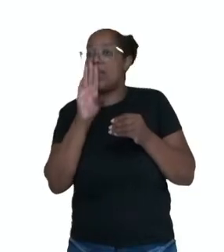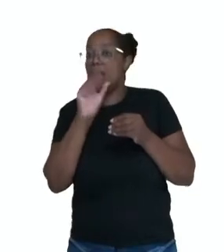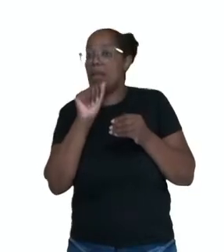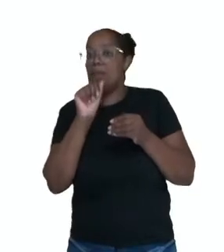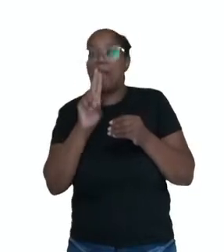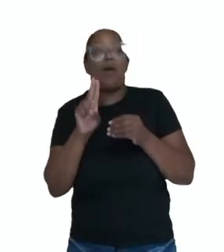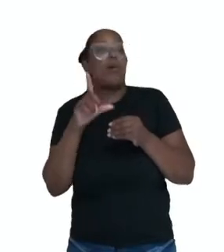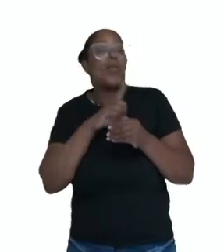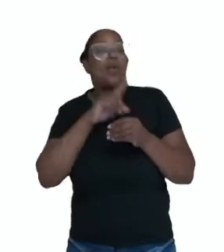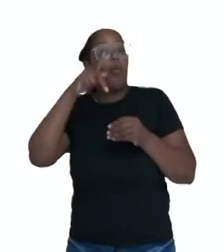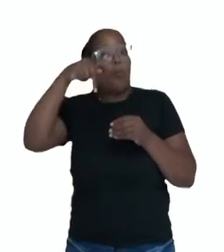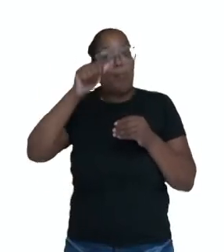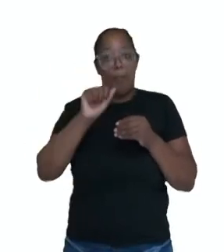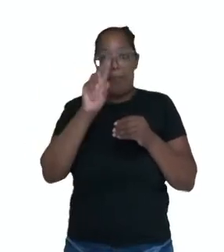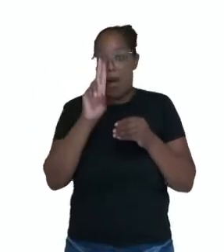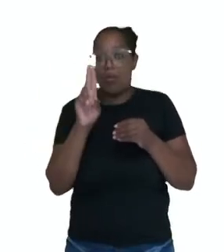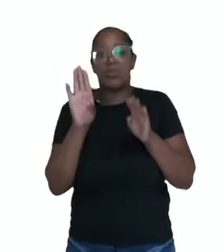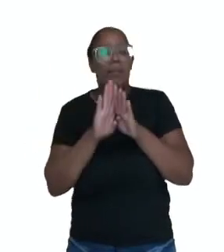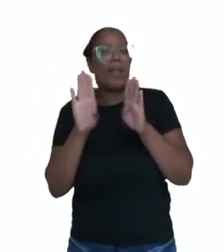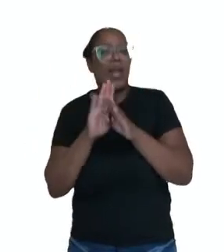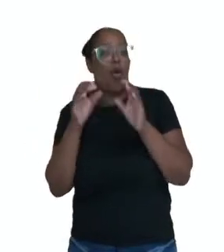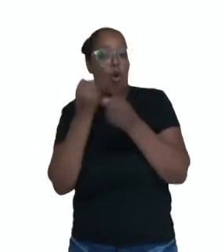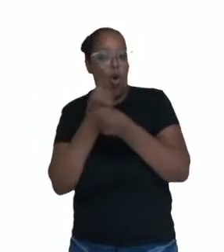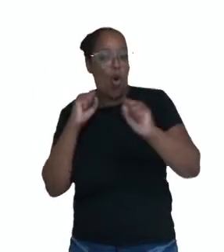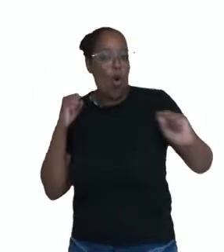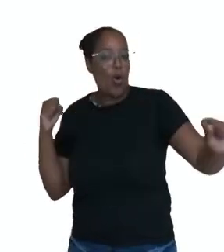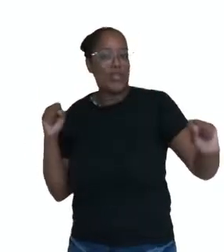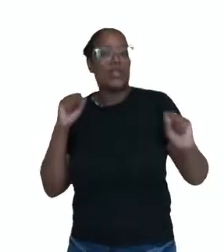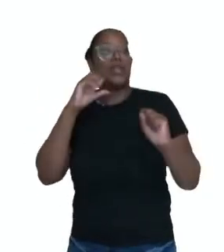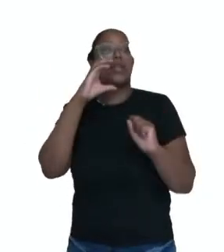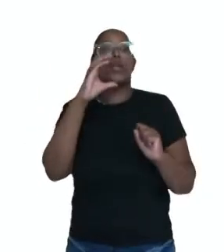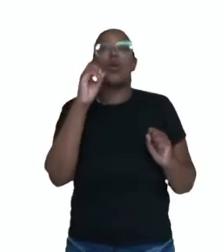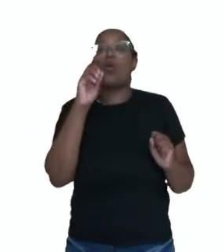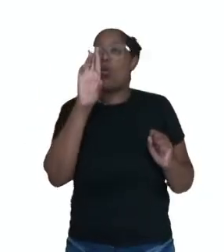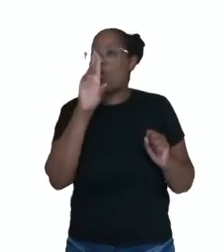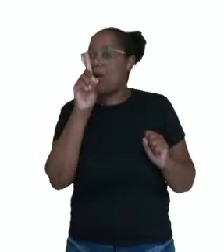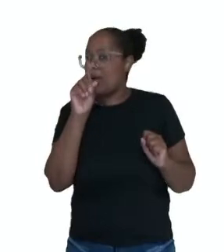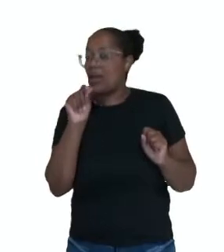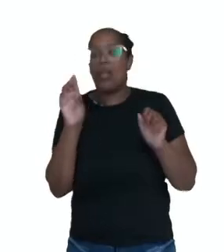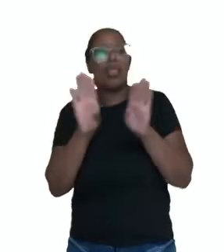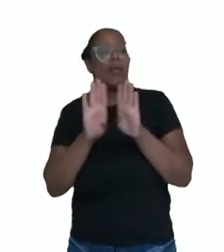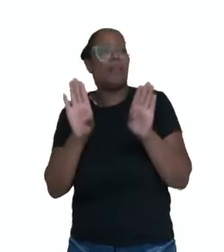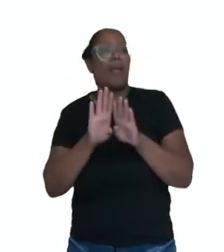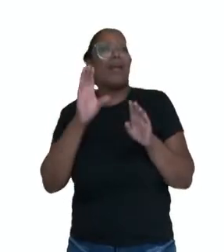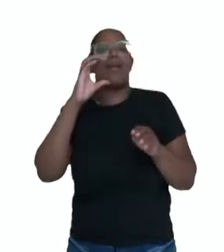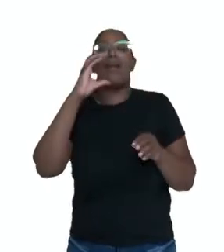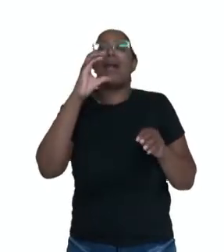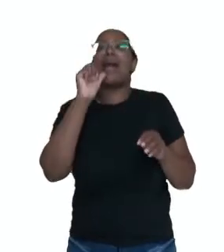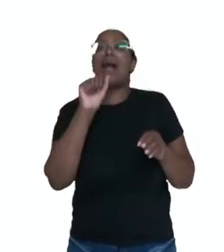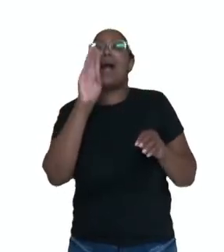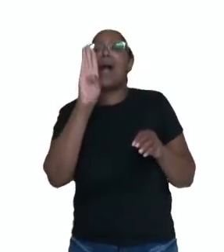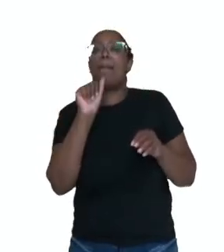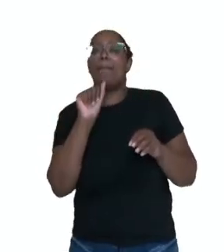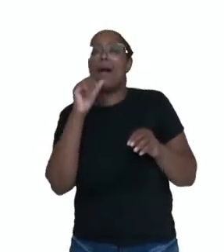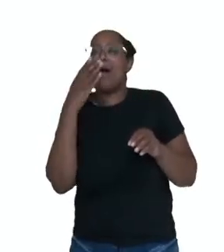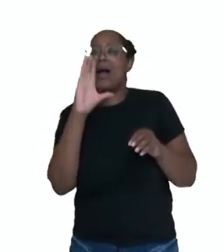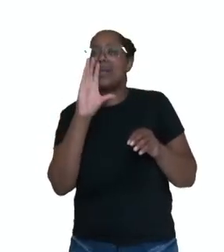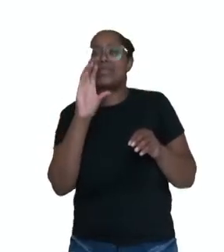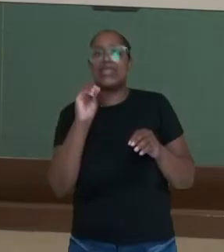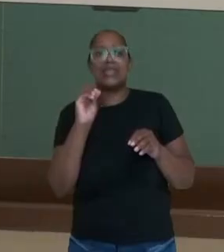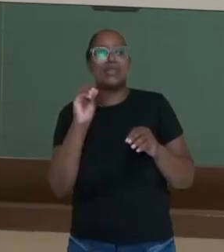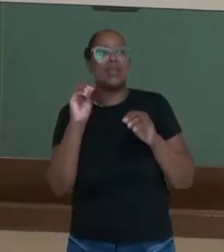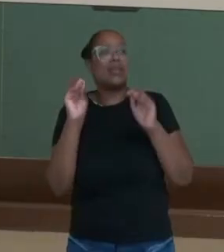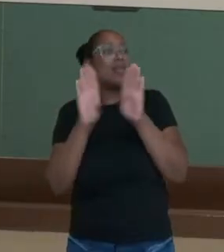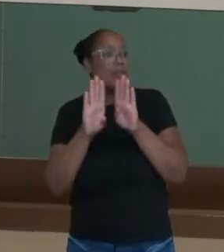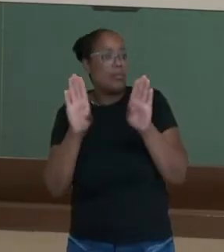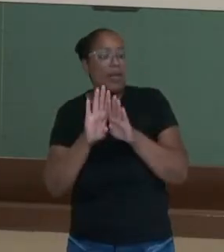do berimbau, a corda de aço, a cabaça, que é raspada para ela reverberar, né? Ela é a